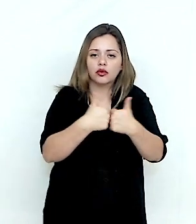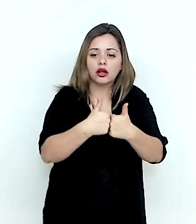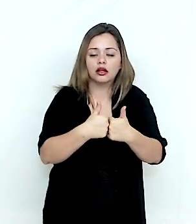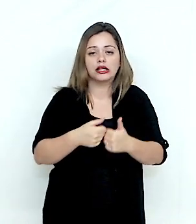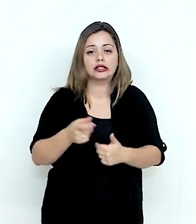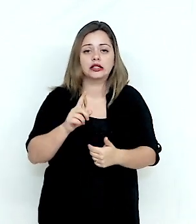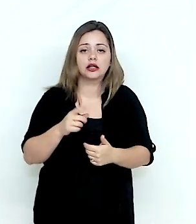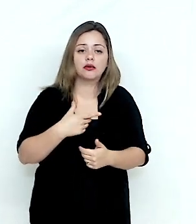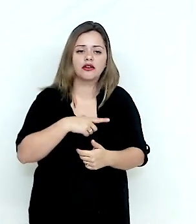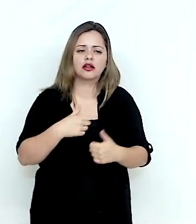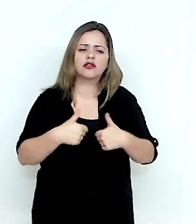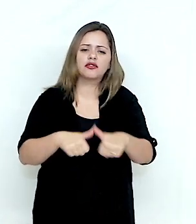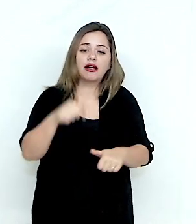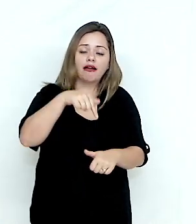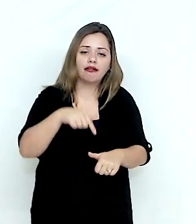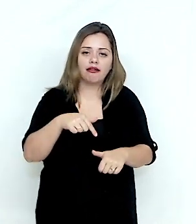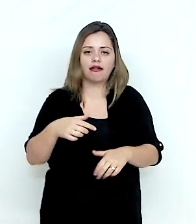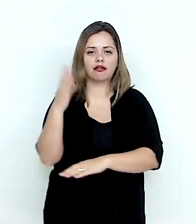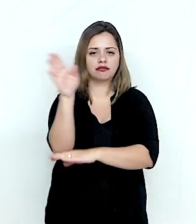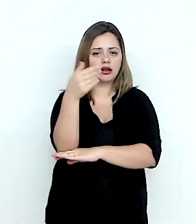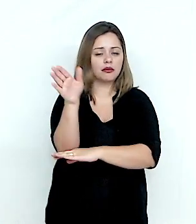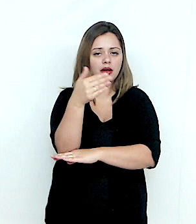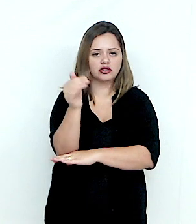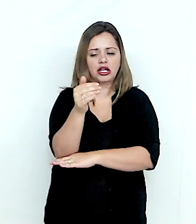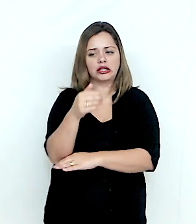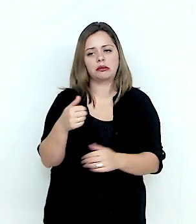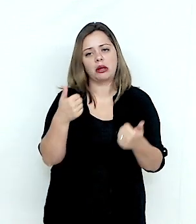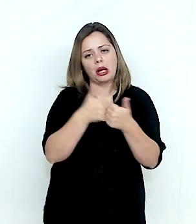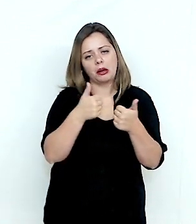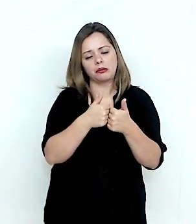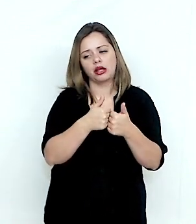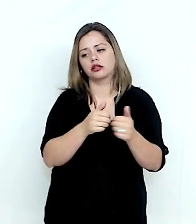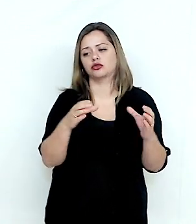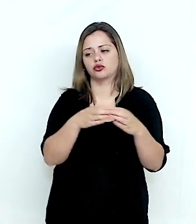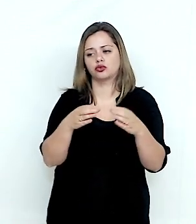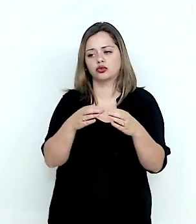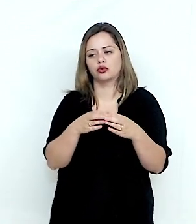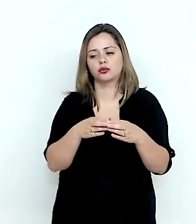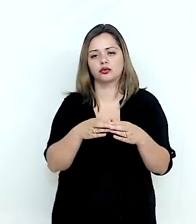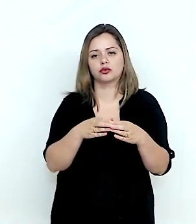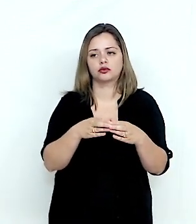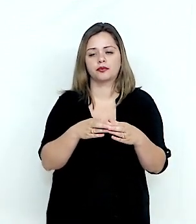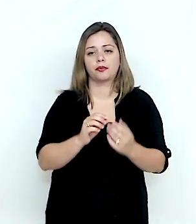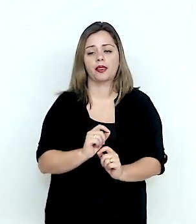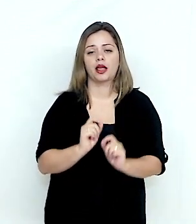aqui pela embaixada, né? Isso são aproximação de dois agrupamentos, são as capitais